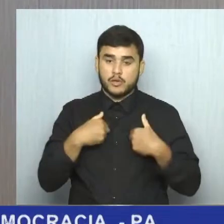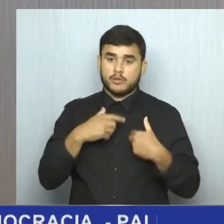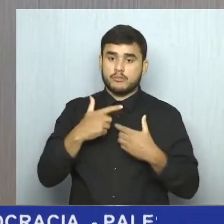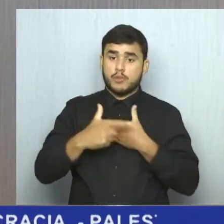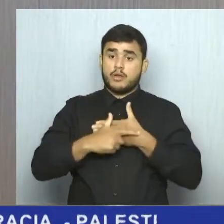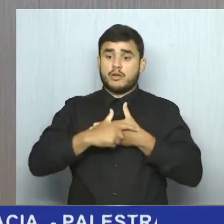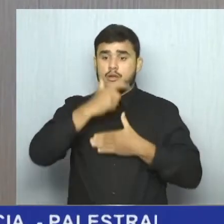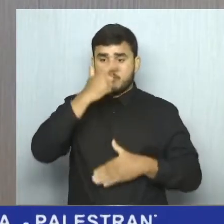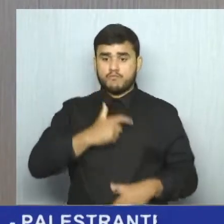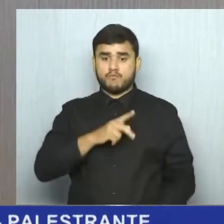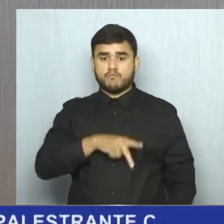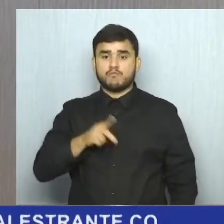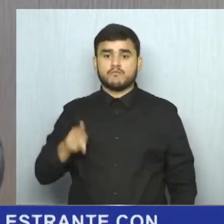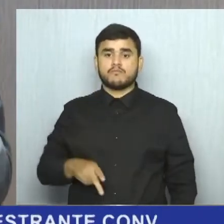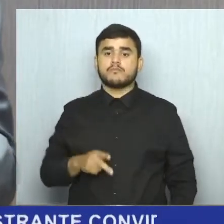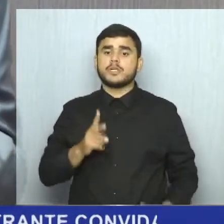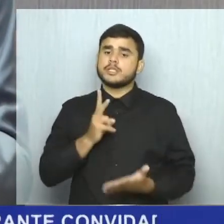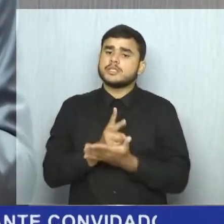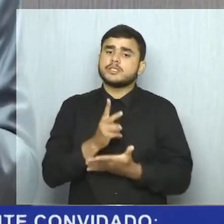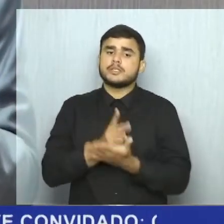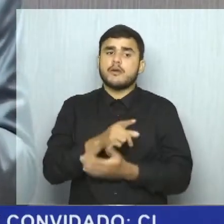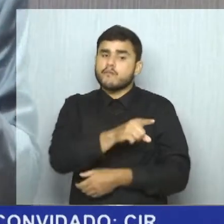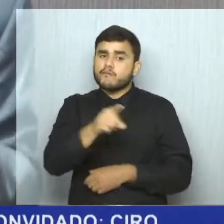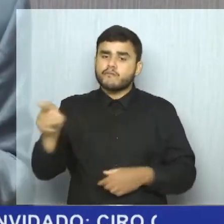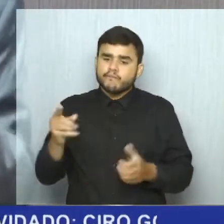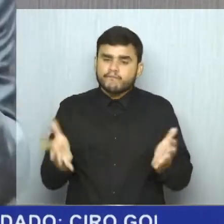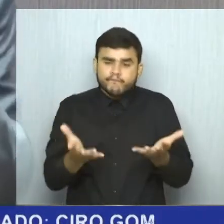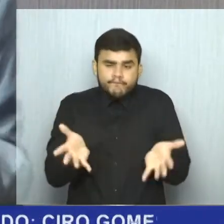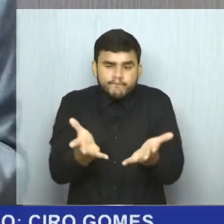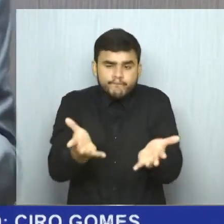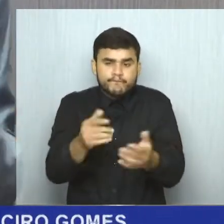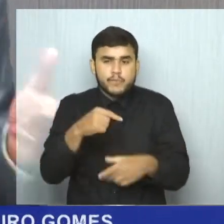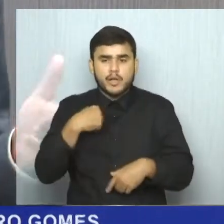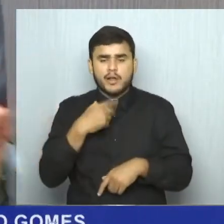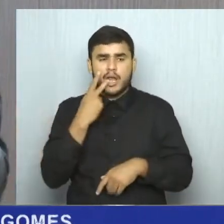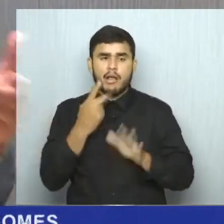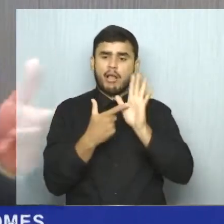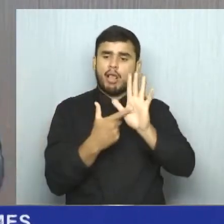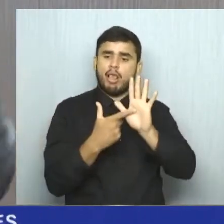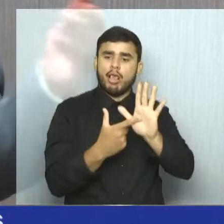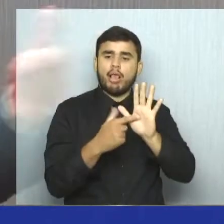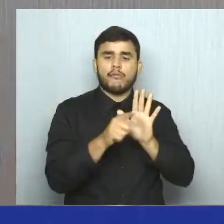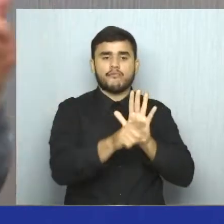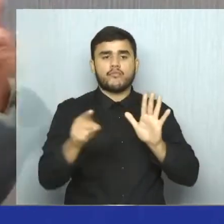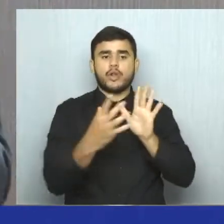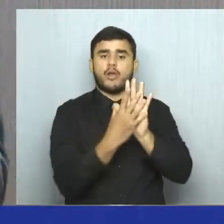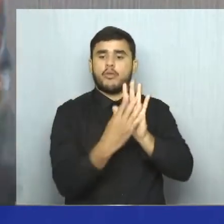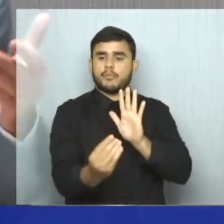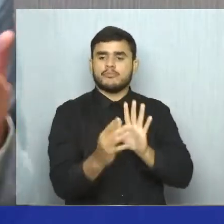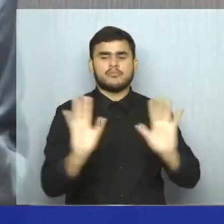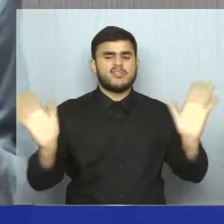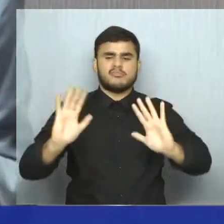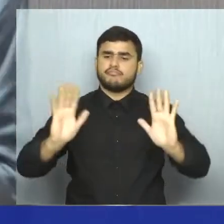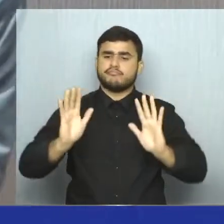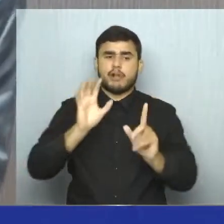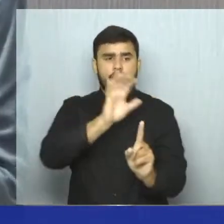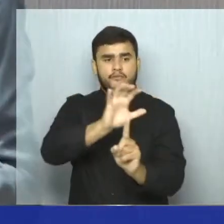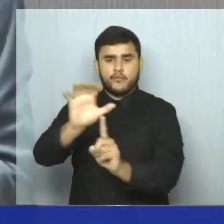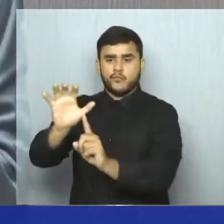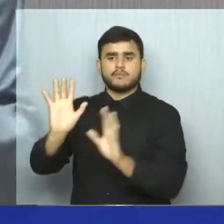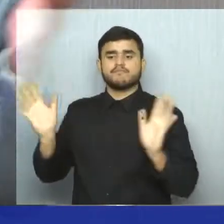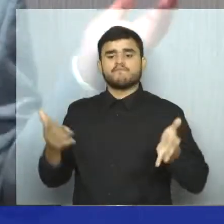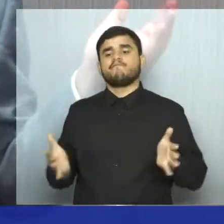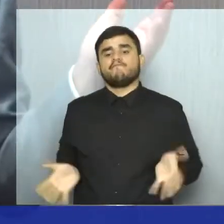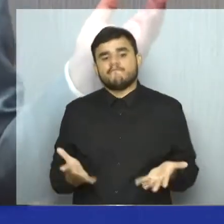sempre foi instigar os alunos a pensarem, muito menos do que repetir informações passivas que eu eventualmente tenha colhido, porque hoje